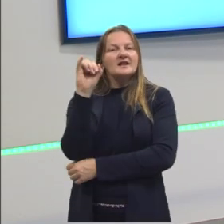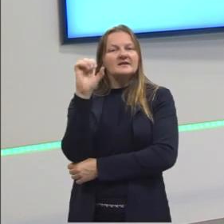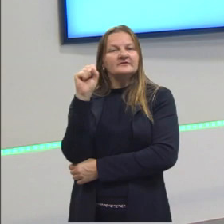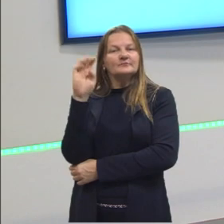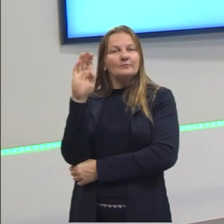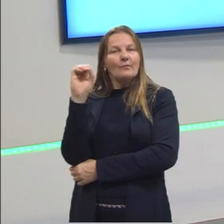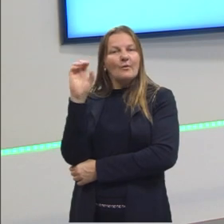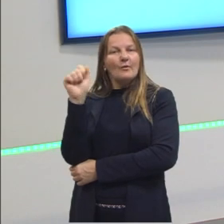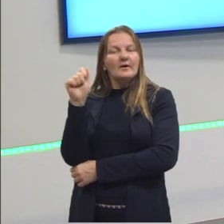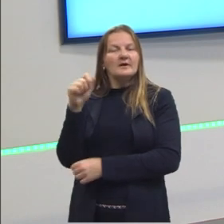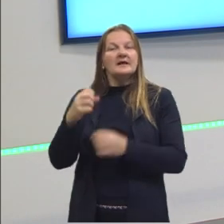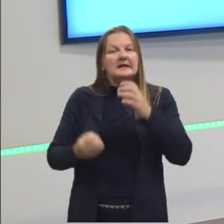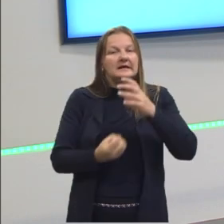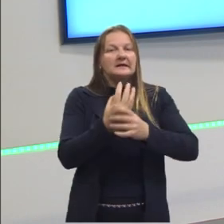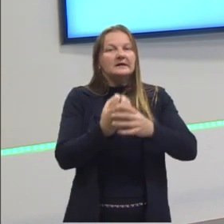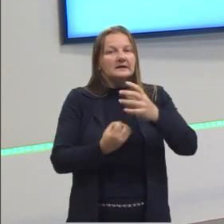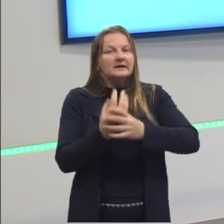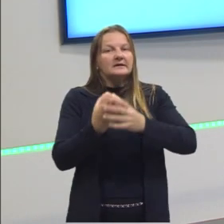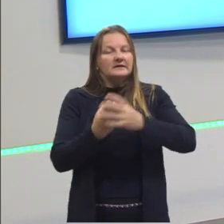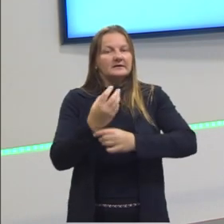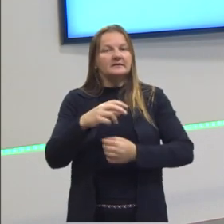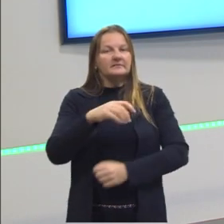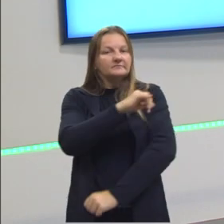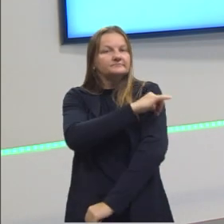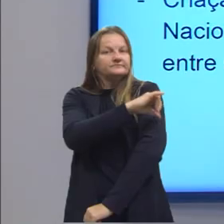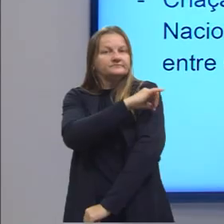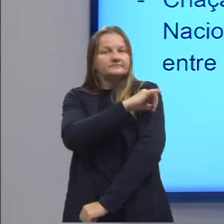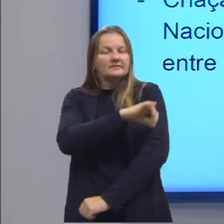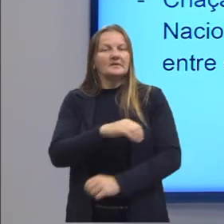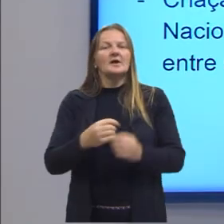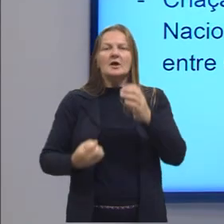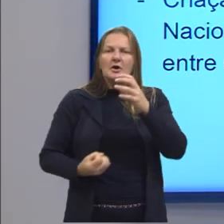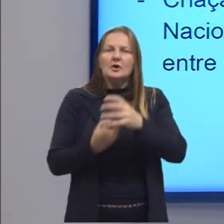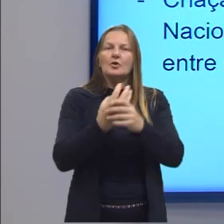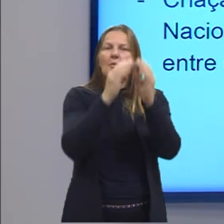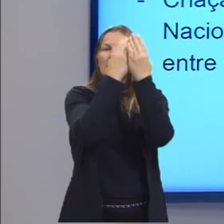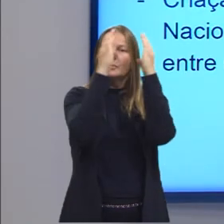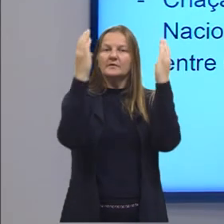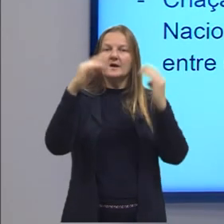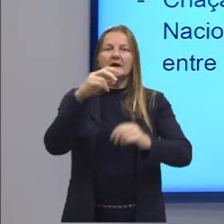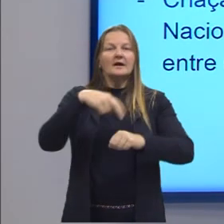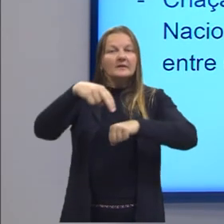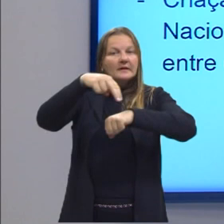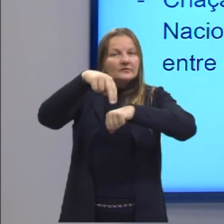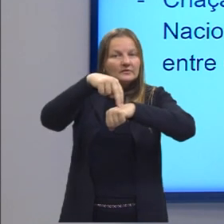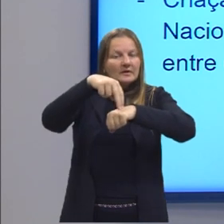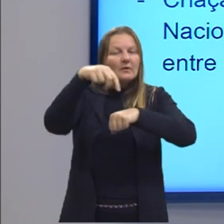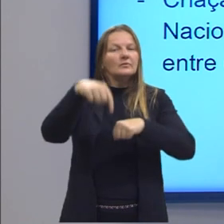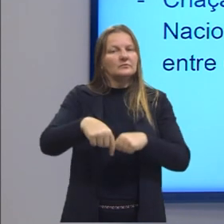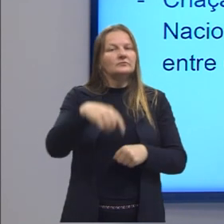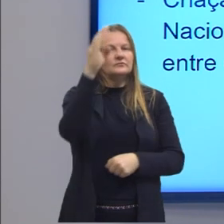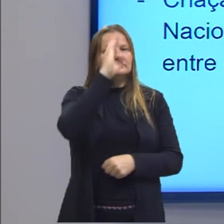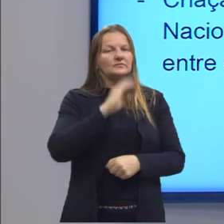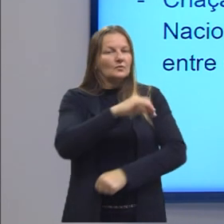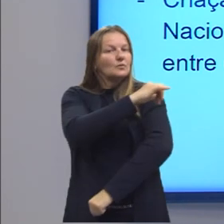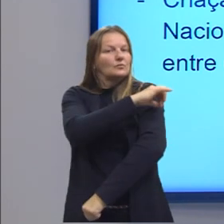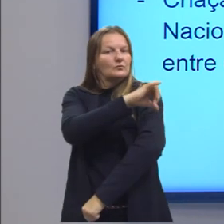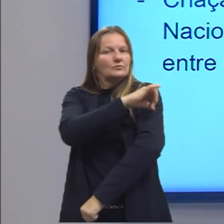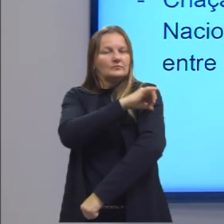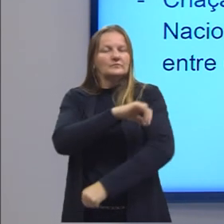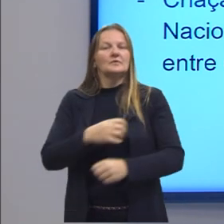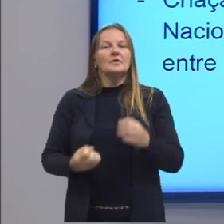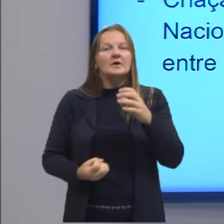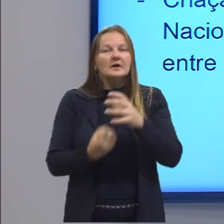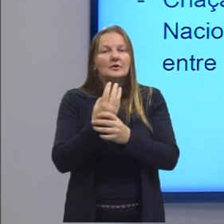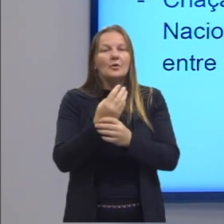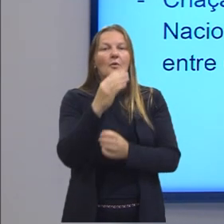a criar várias instituições então ele cria uma biblioteca na que depois vai virar a Biblioteca Nacional e vai